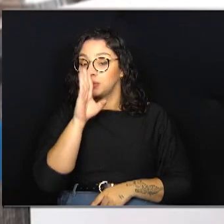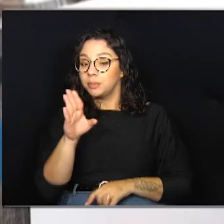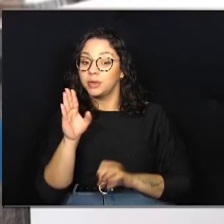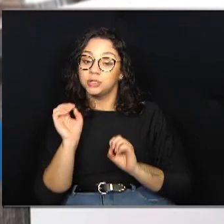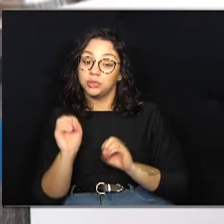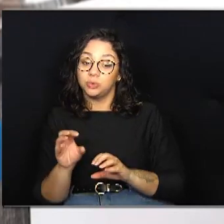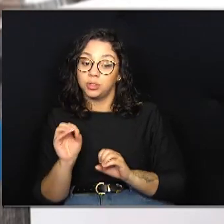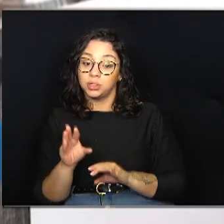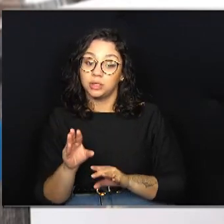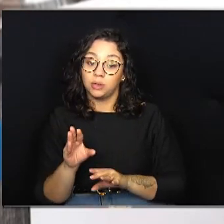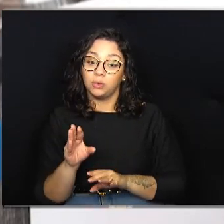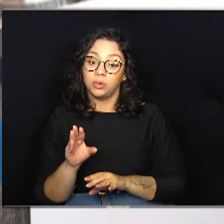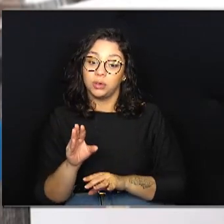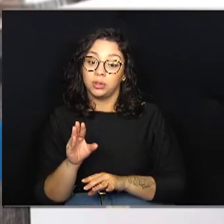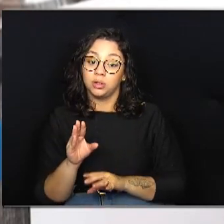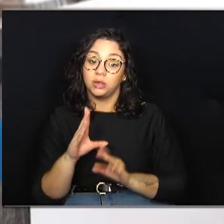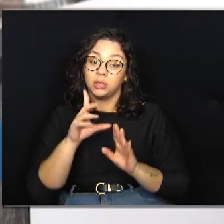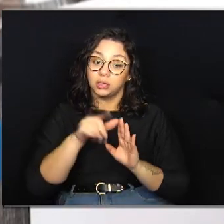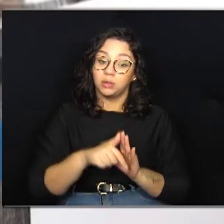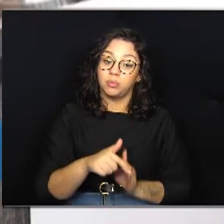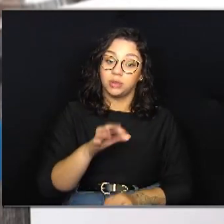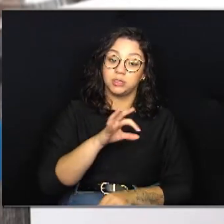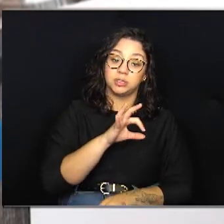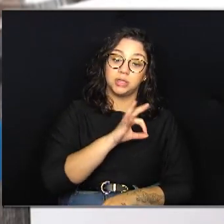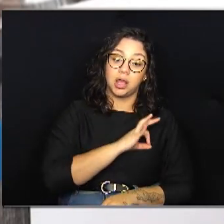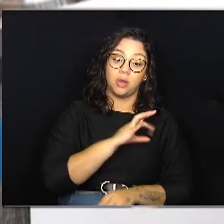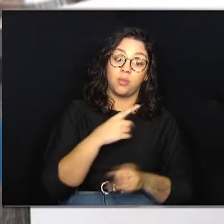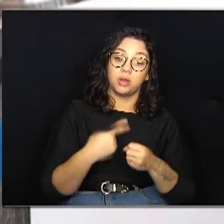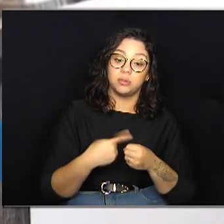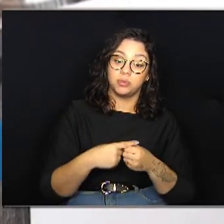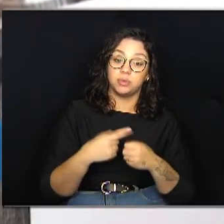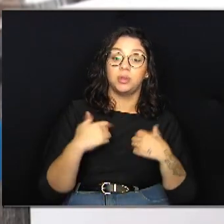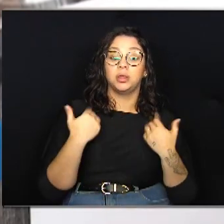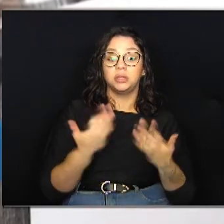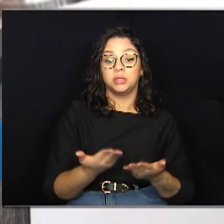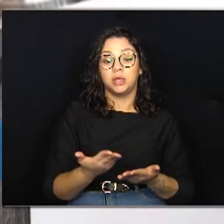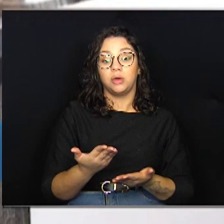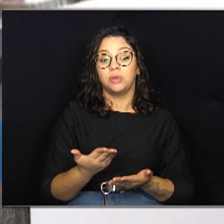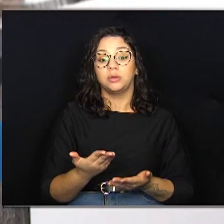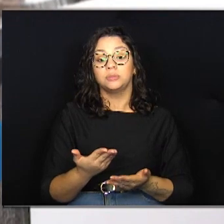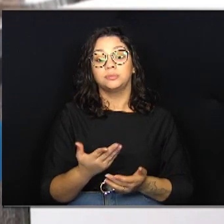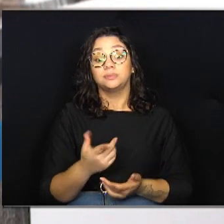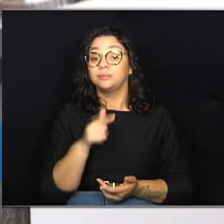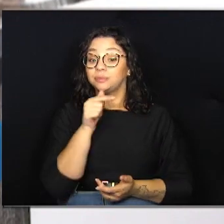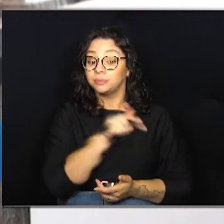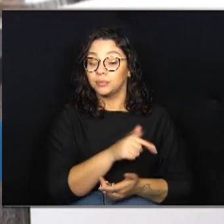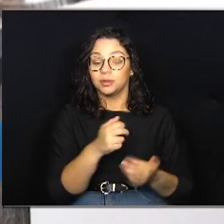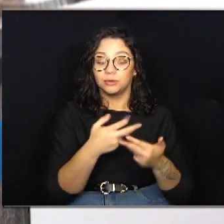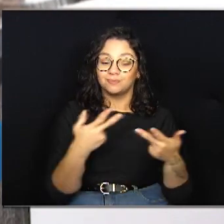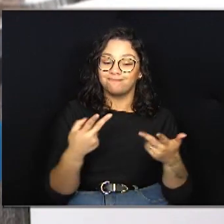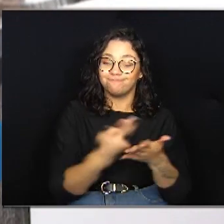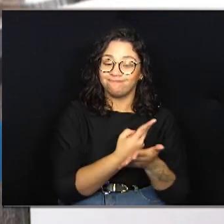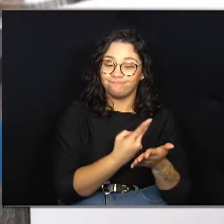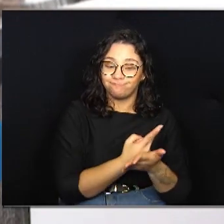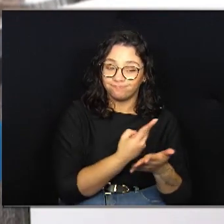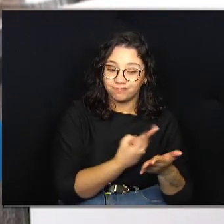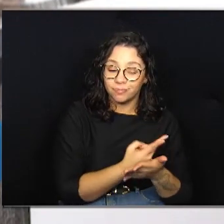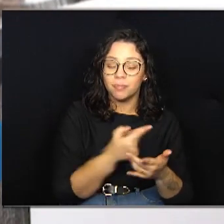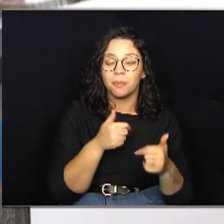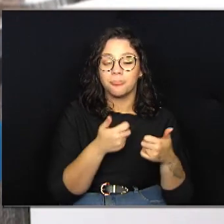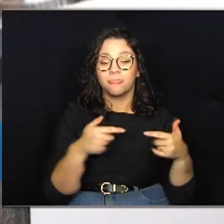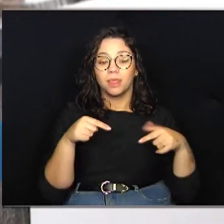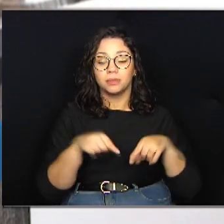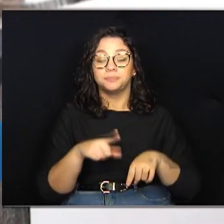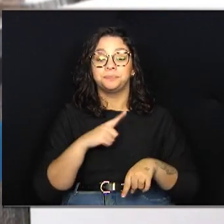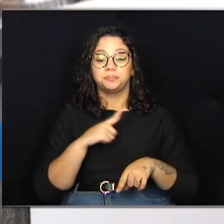né, e também na Guarda Municipal. Então, nós trouxemos esses casos aqui, debatemos,